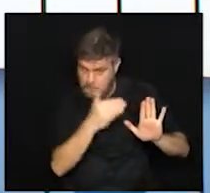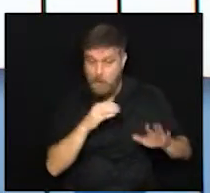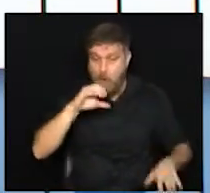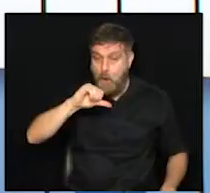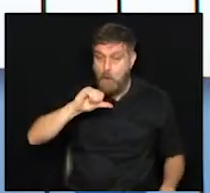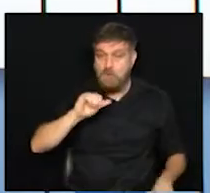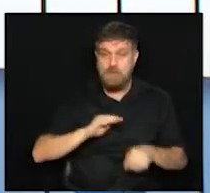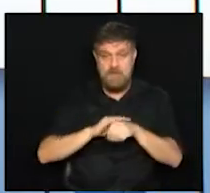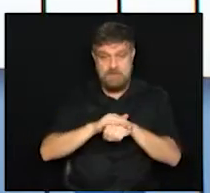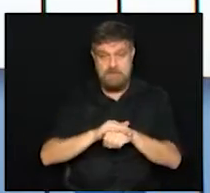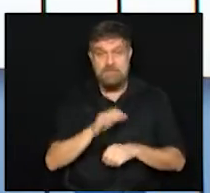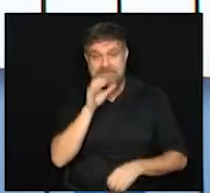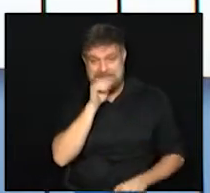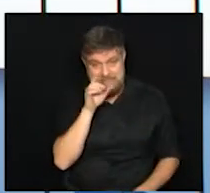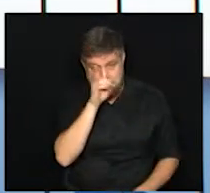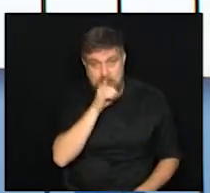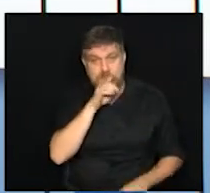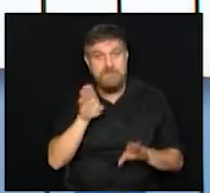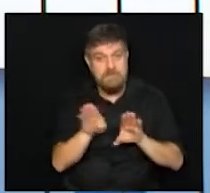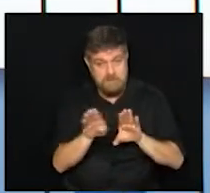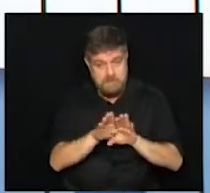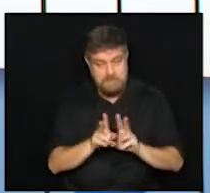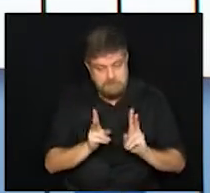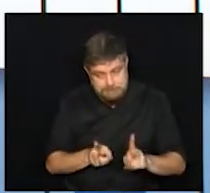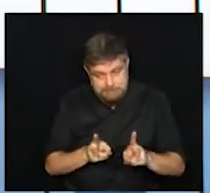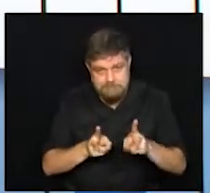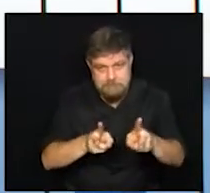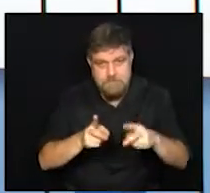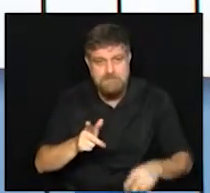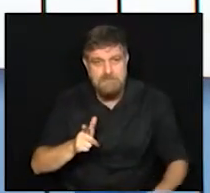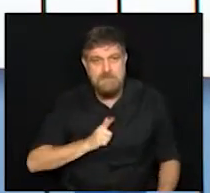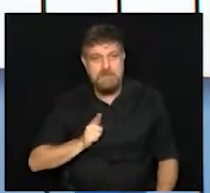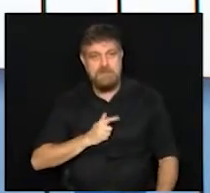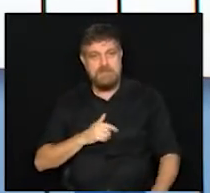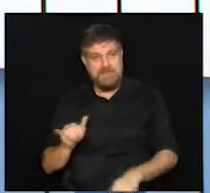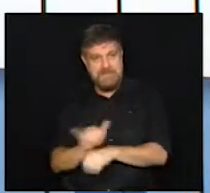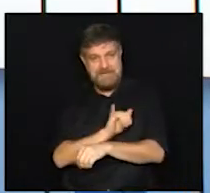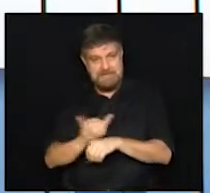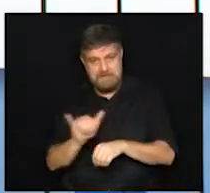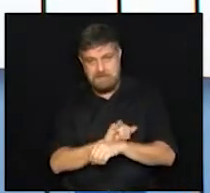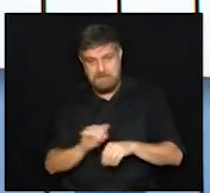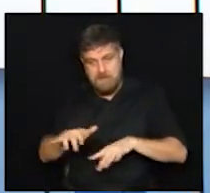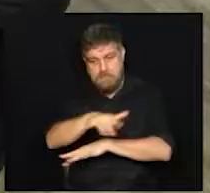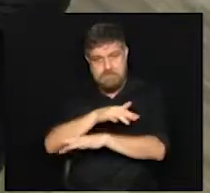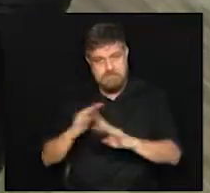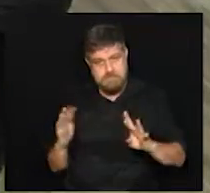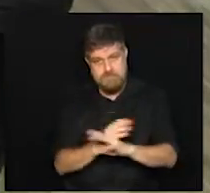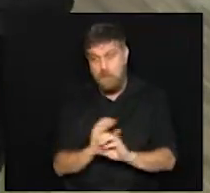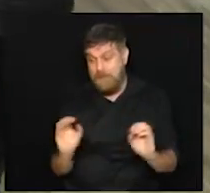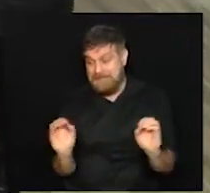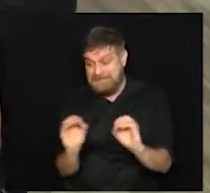noite aos finais de semana e segue ainda com a Operação Aglomeração Zero.